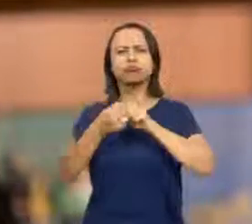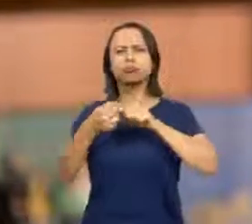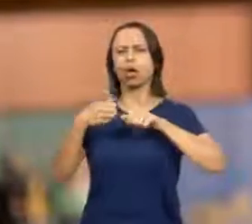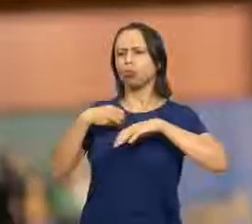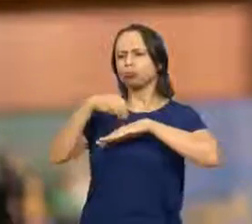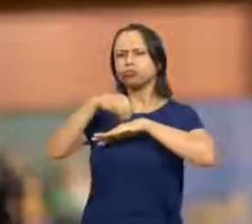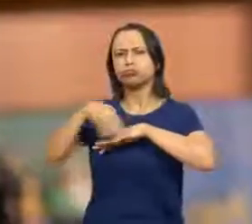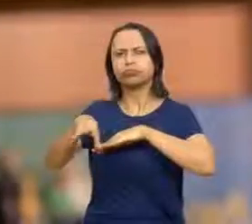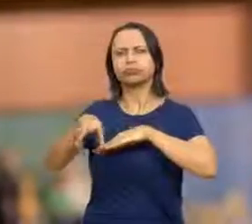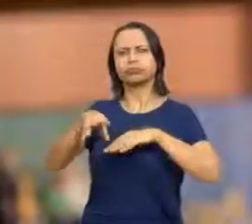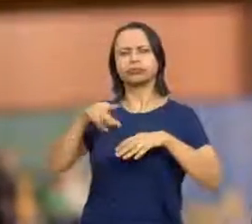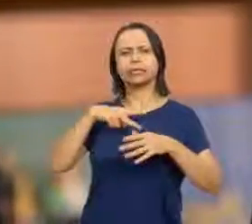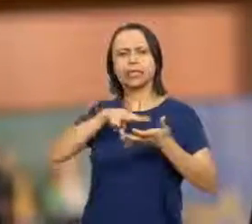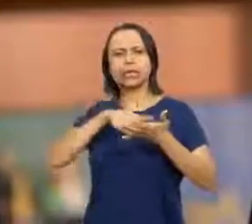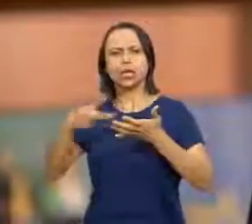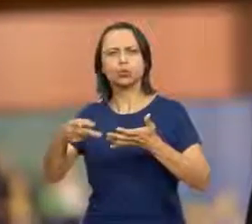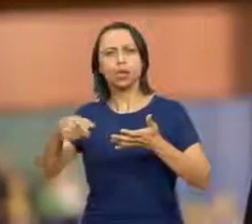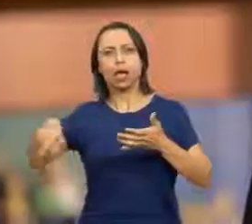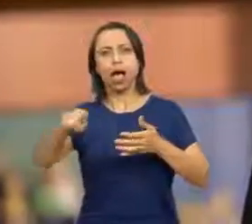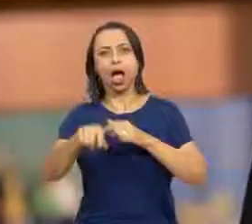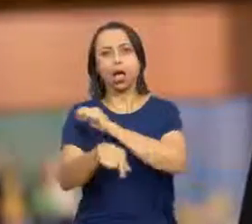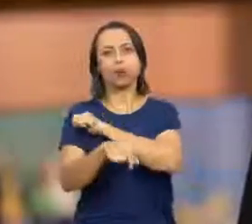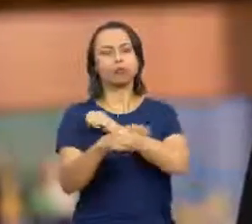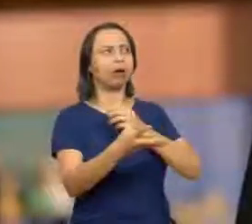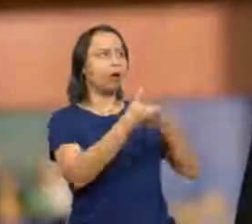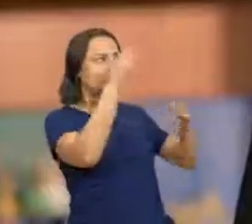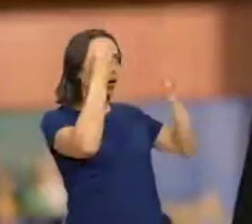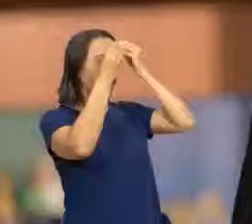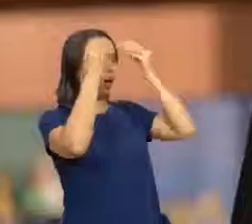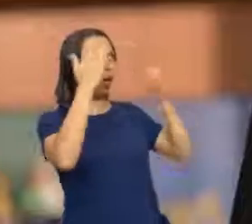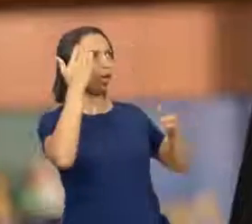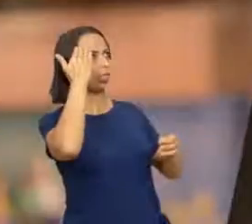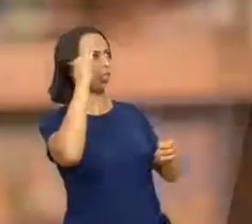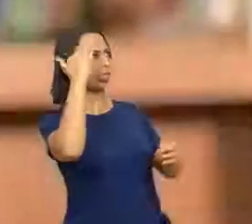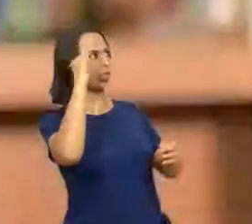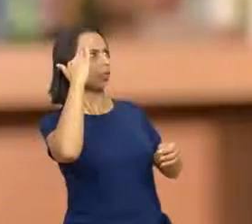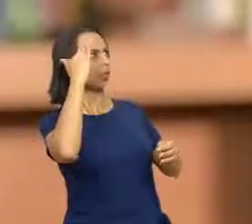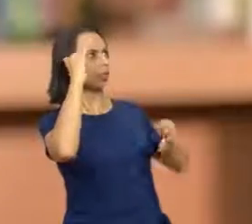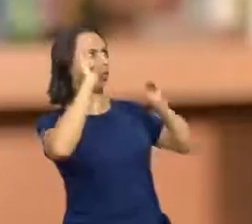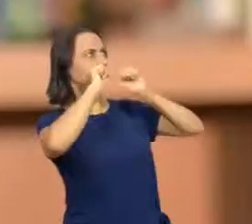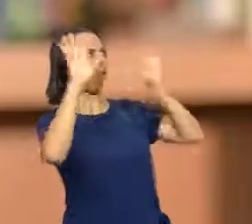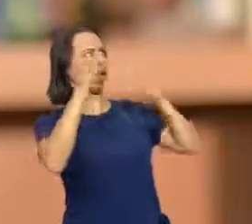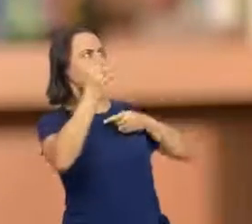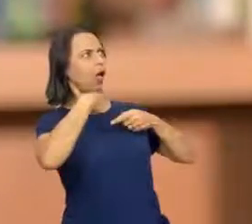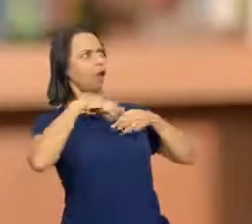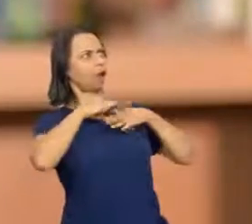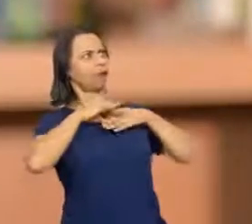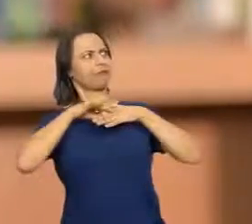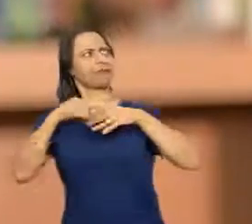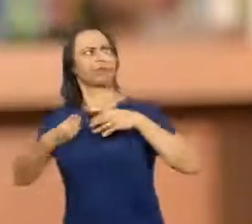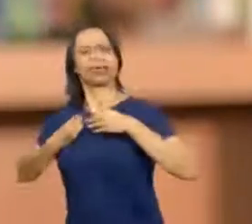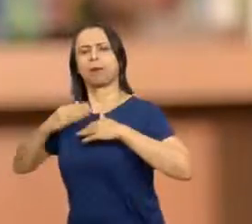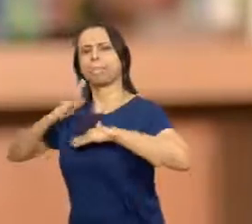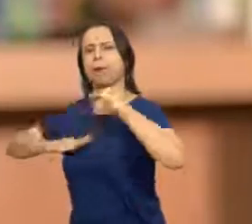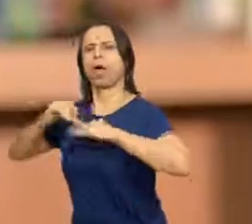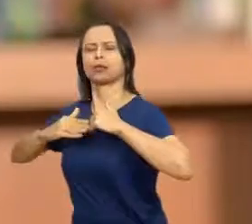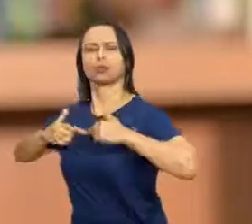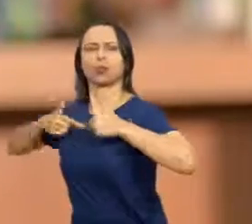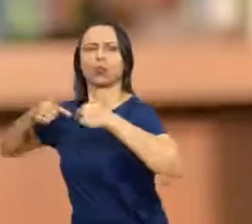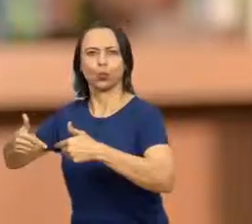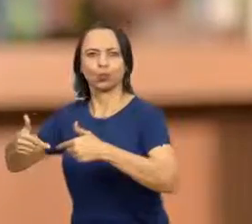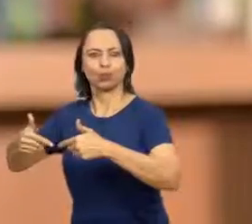para essa minha mensagem se traduzir em algo compreensível pelo aluno e que o aluno possa levar isso para a